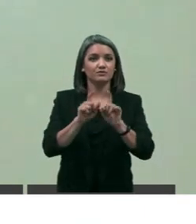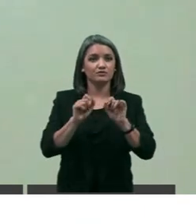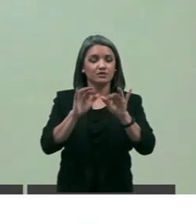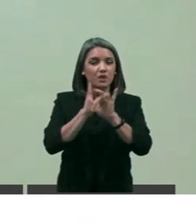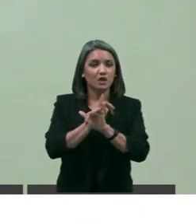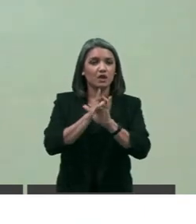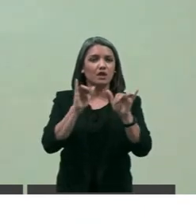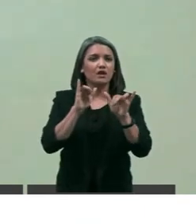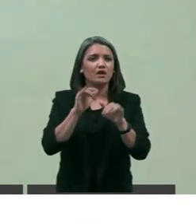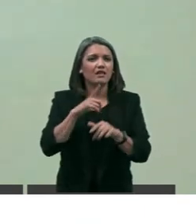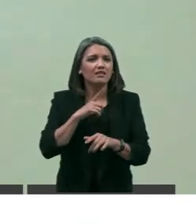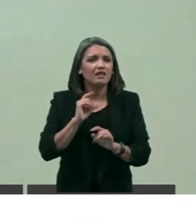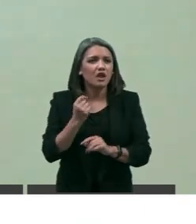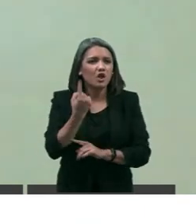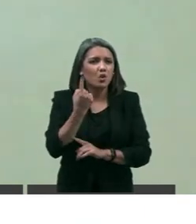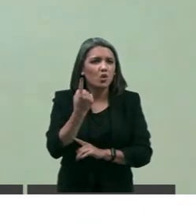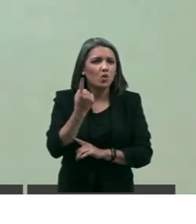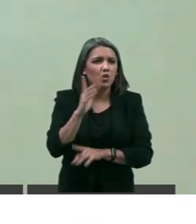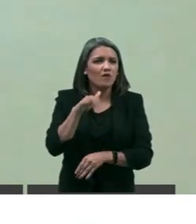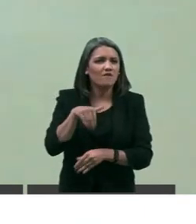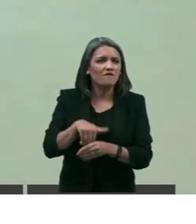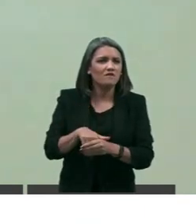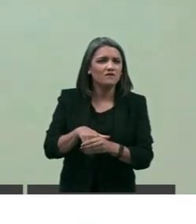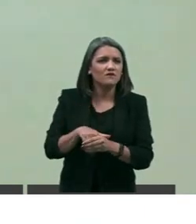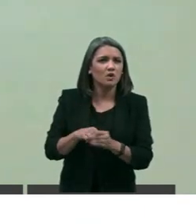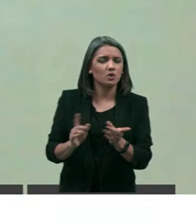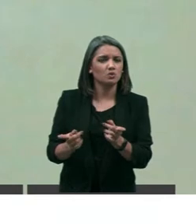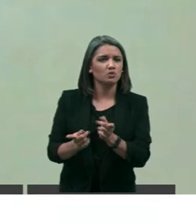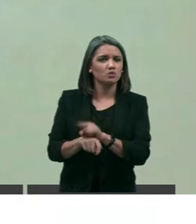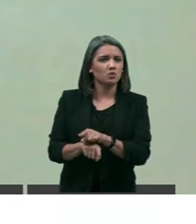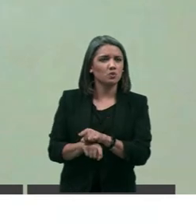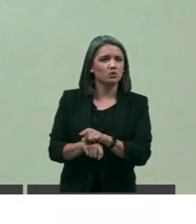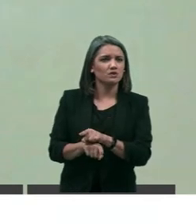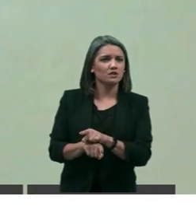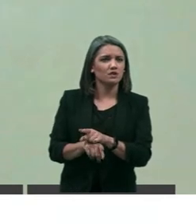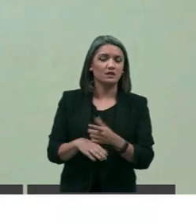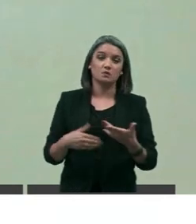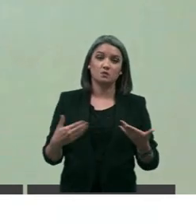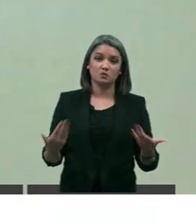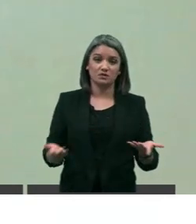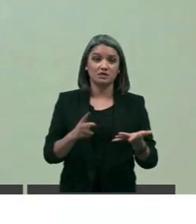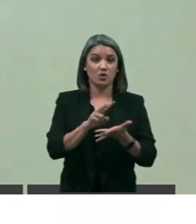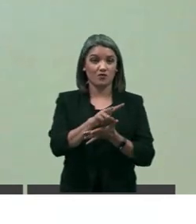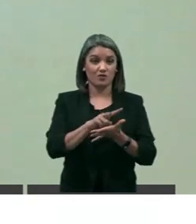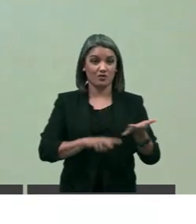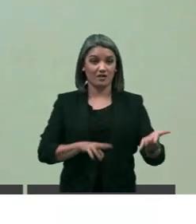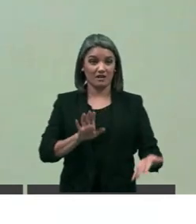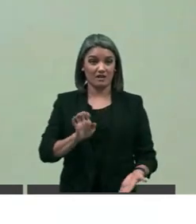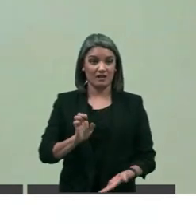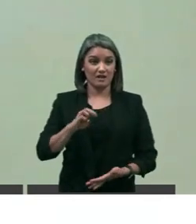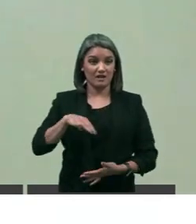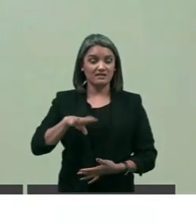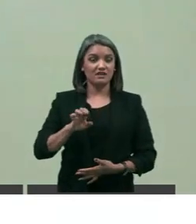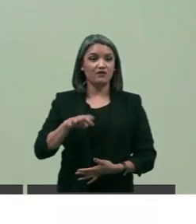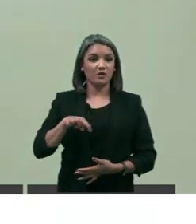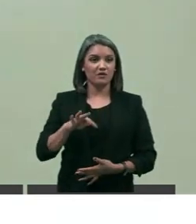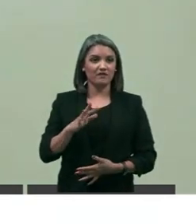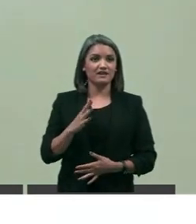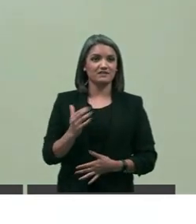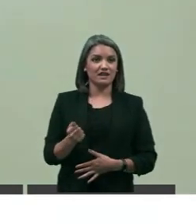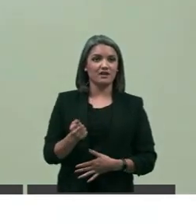um voto divergente. Então, eu lerei a emenda sem